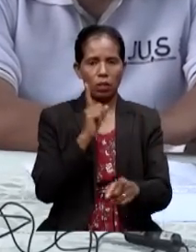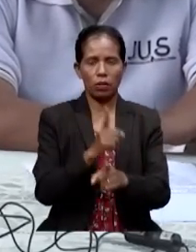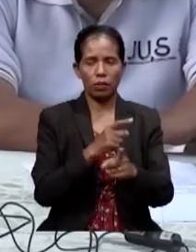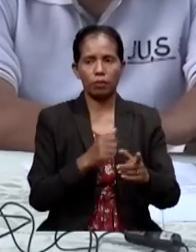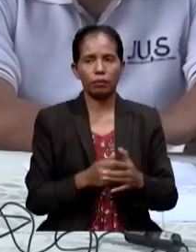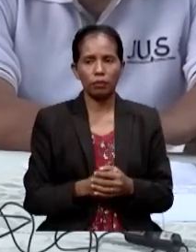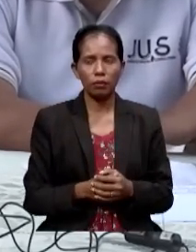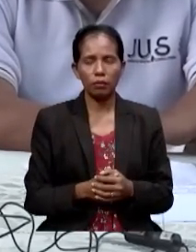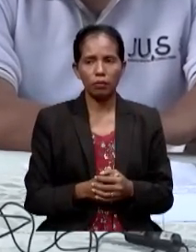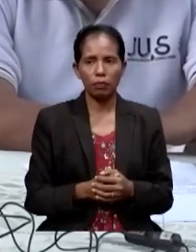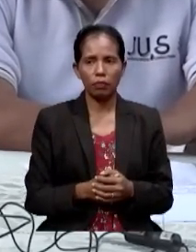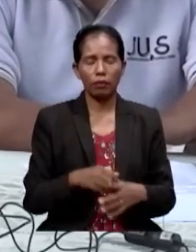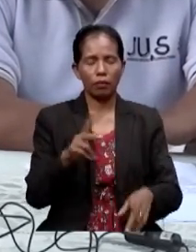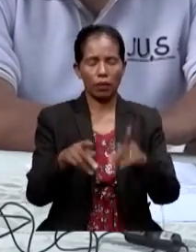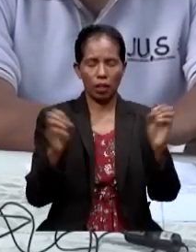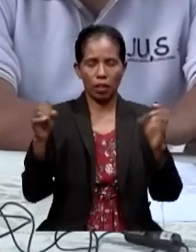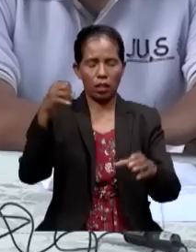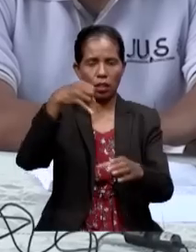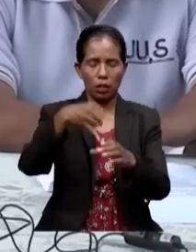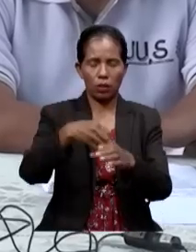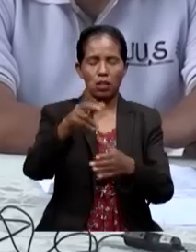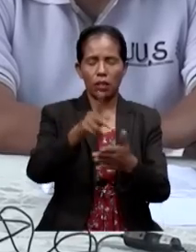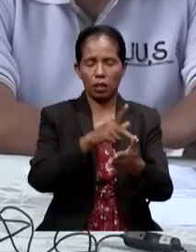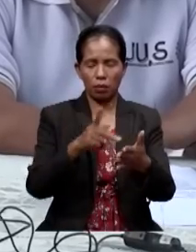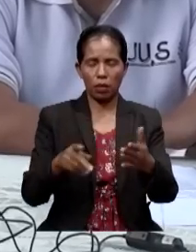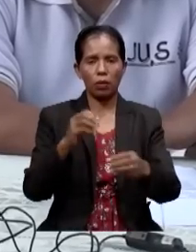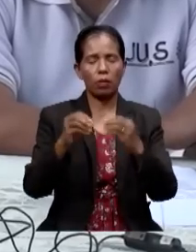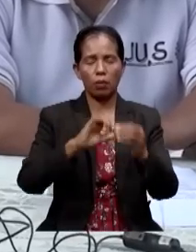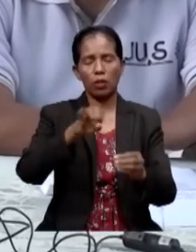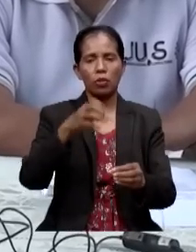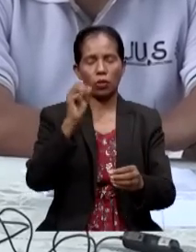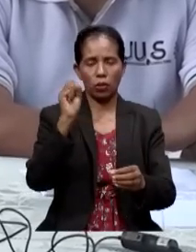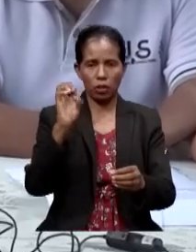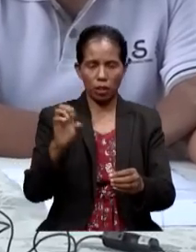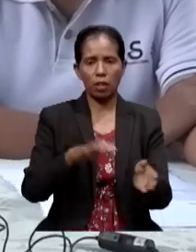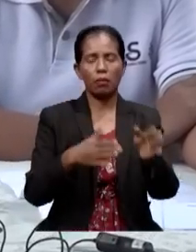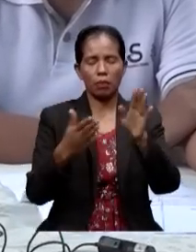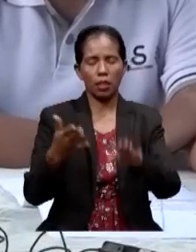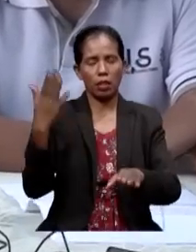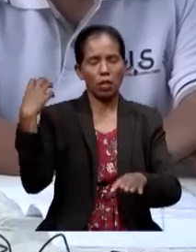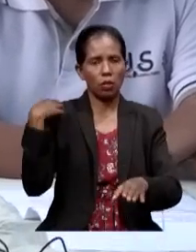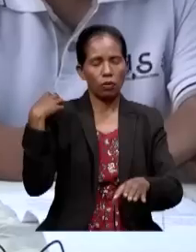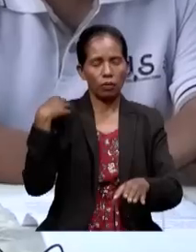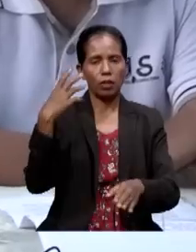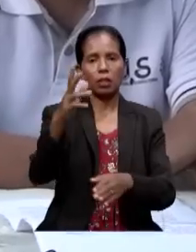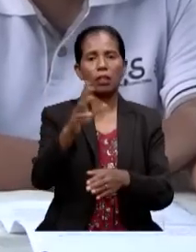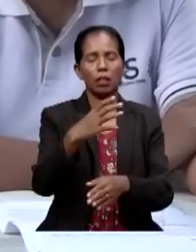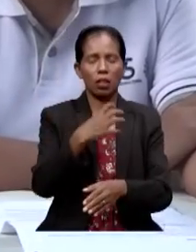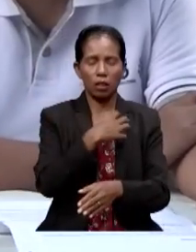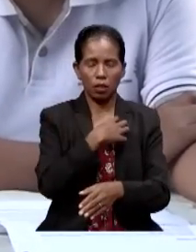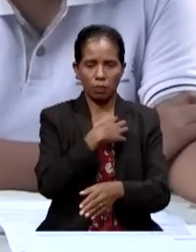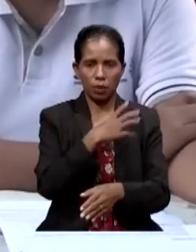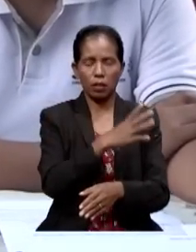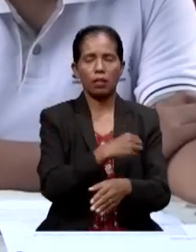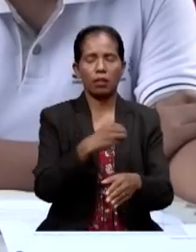Acusação lá inclui crime ruma relacionado Zé ne mate e a sela caicoli. Tolu, acusação também é tribunal,